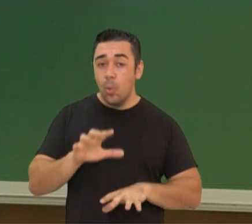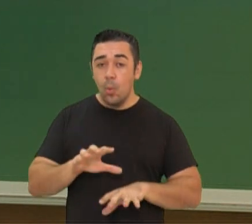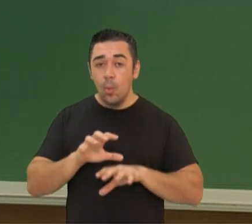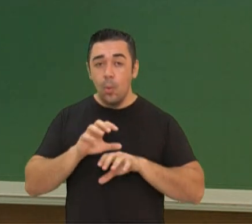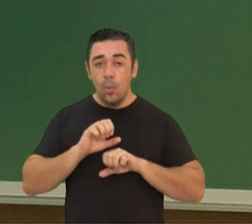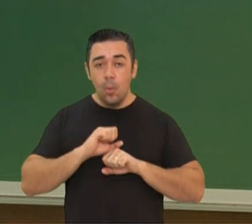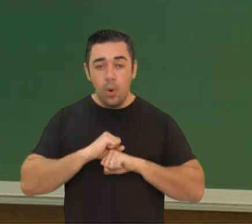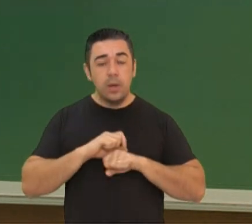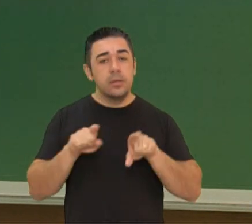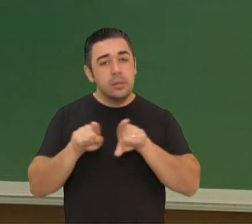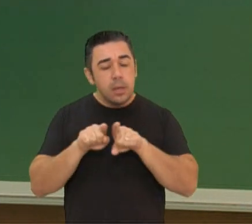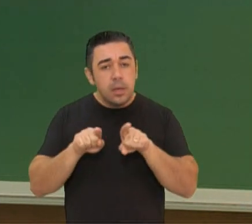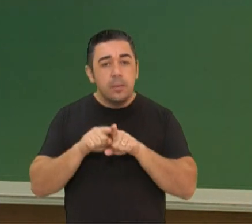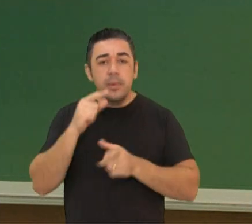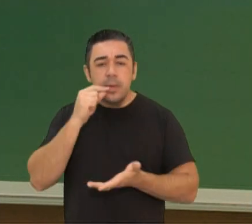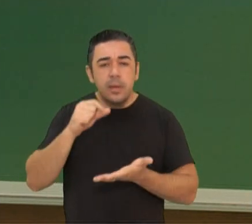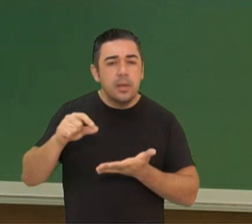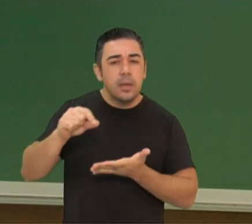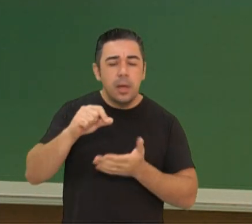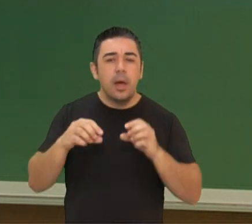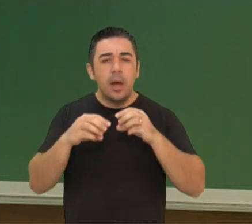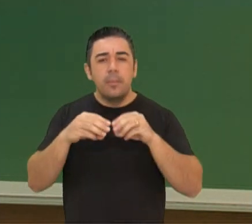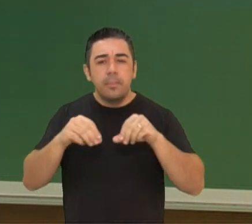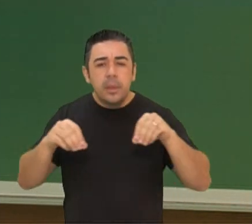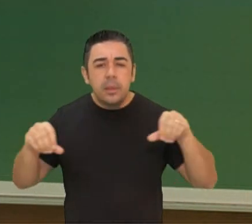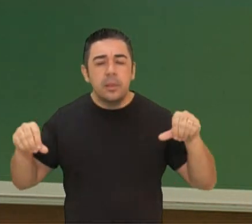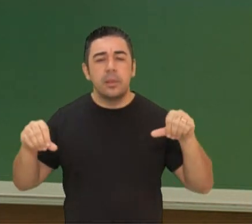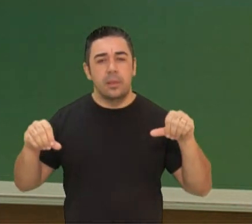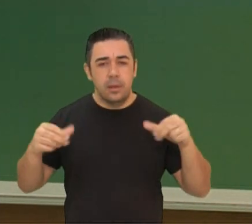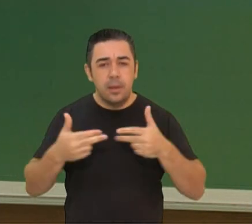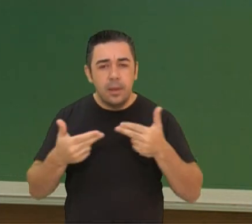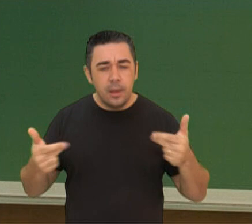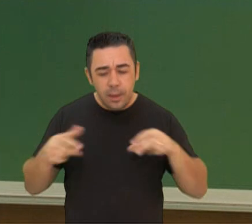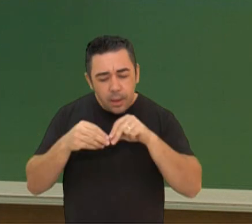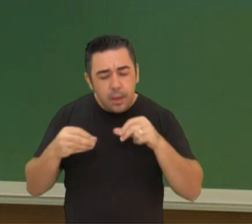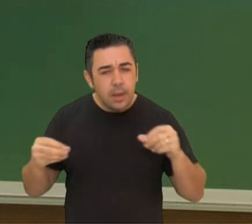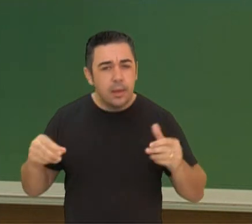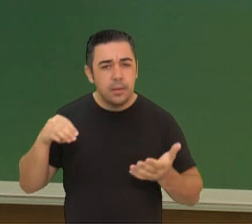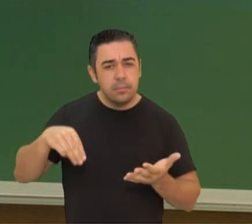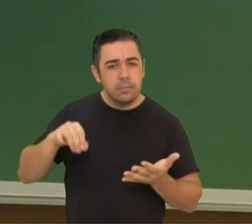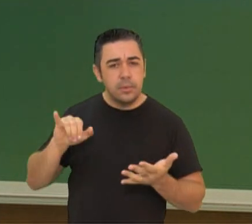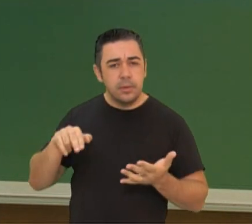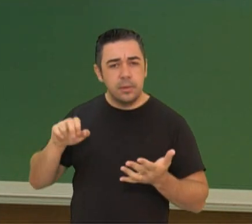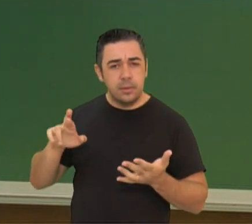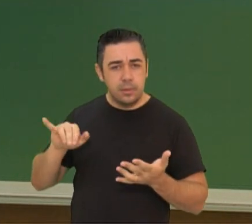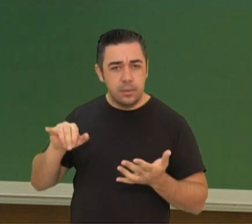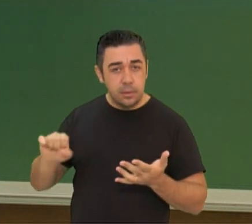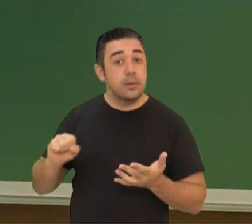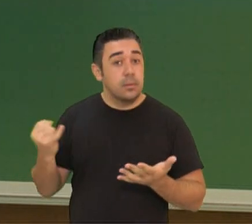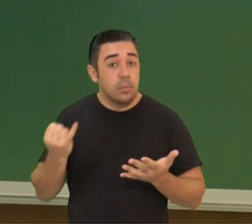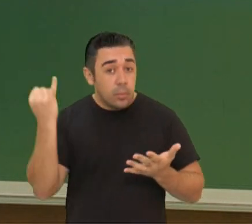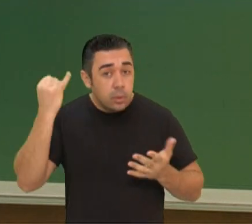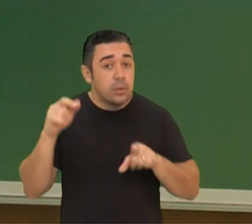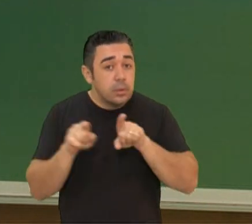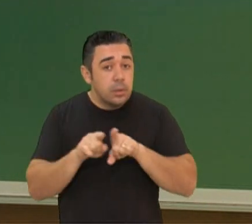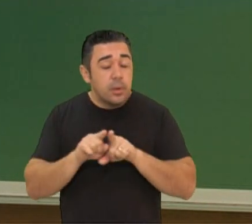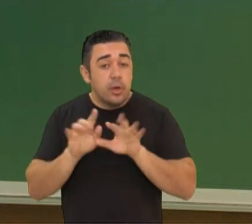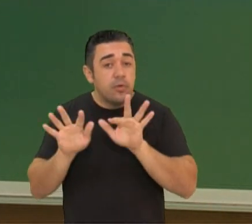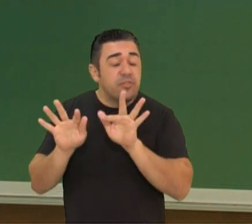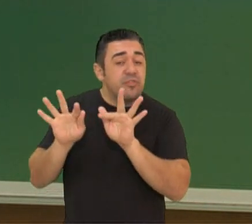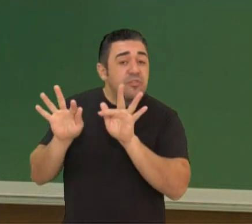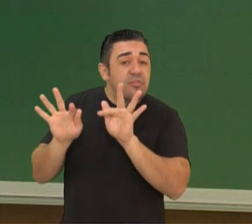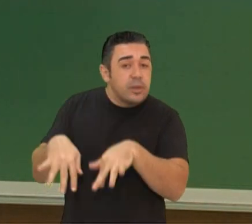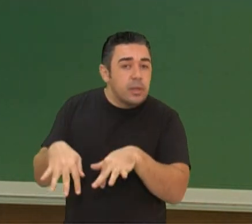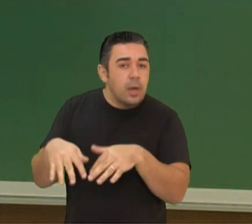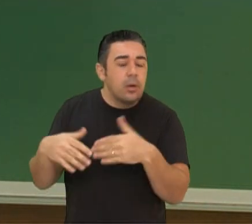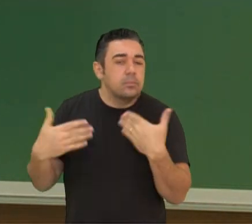alguns minerais que acontecem no intestino grosso, tá? Então, por isso que essa etapa também é importante. Ela é o final do processo, mas não